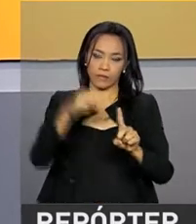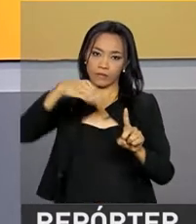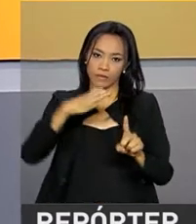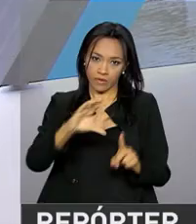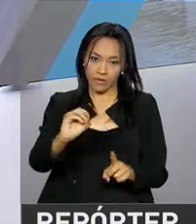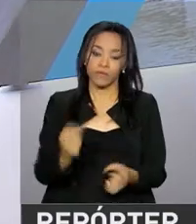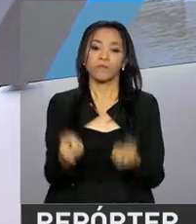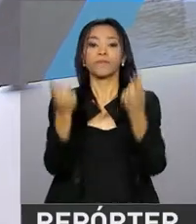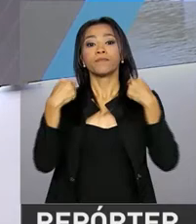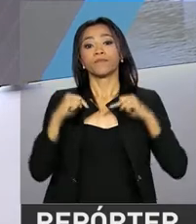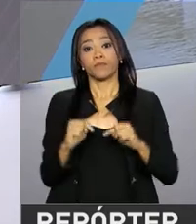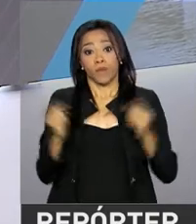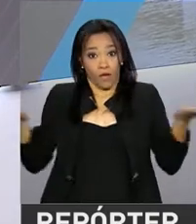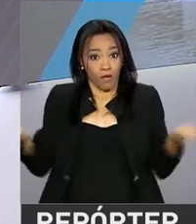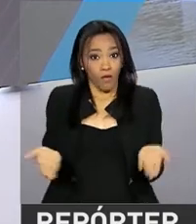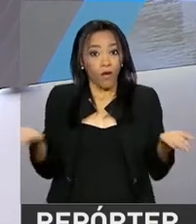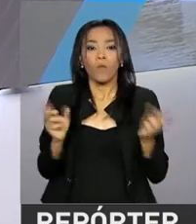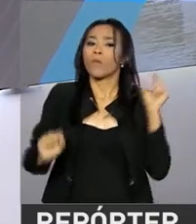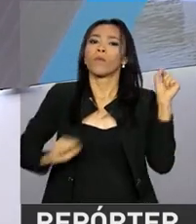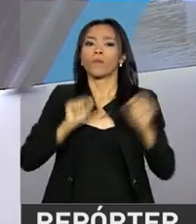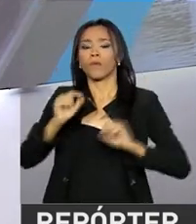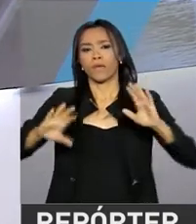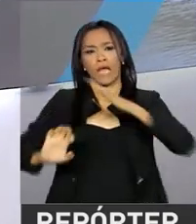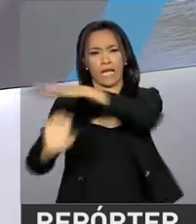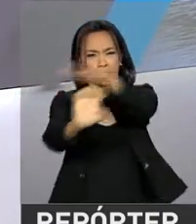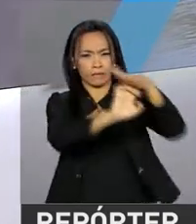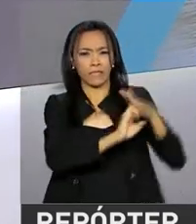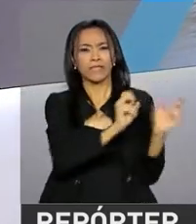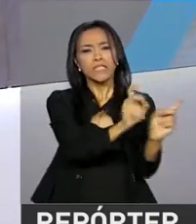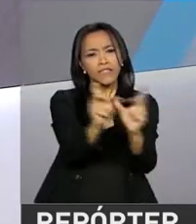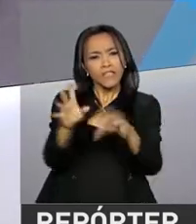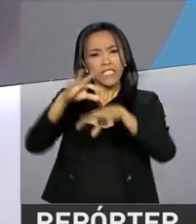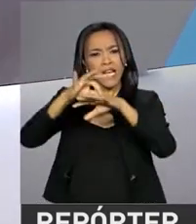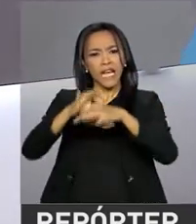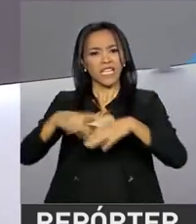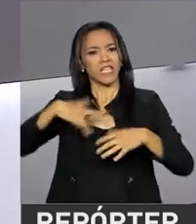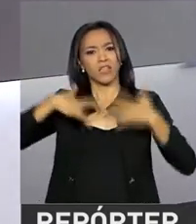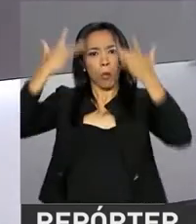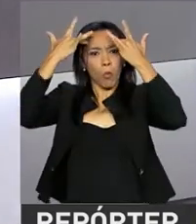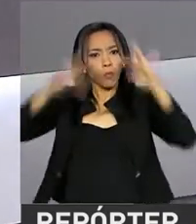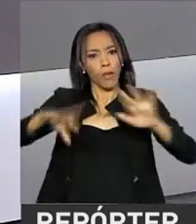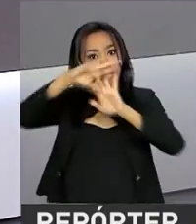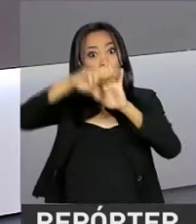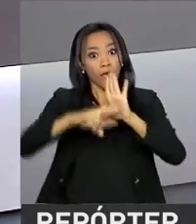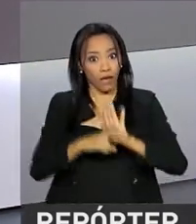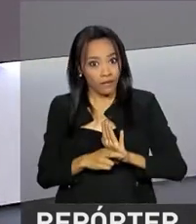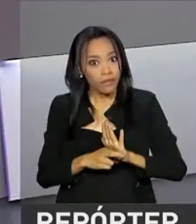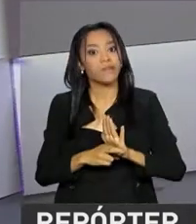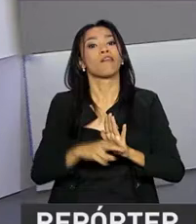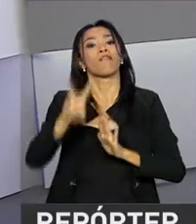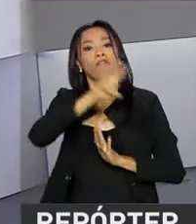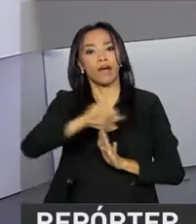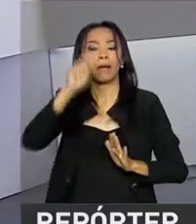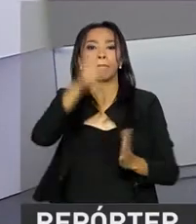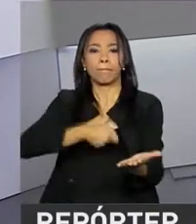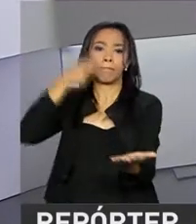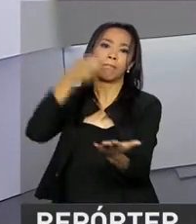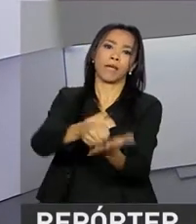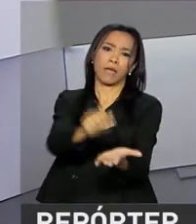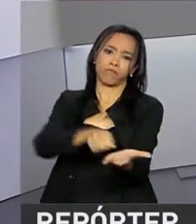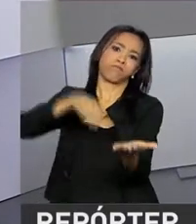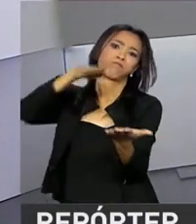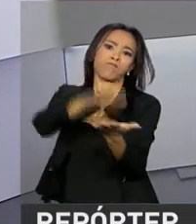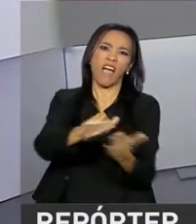março a partir de agora os frigoríficos que descumprirem regras sanitárias vão pagar multa que pode chegar a